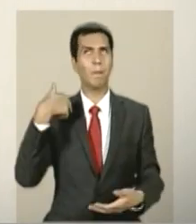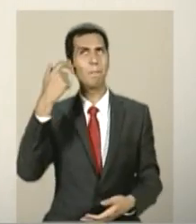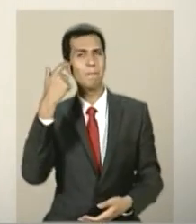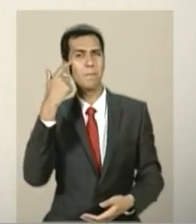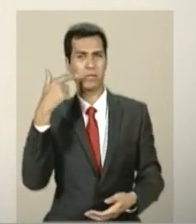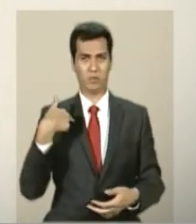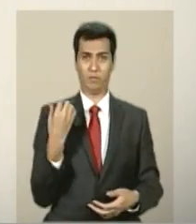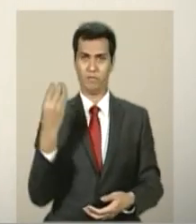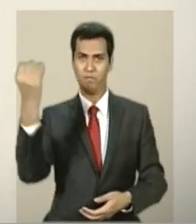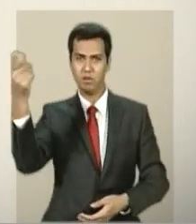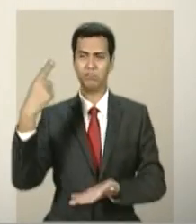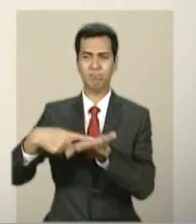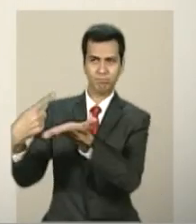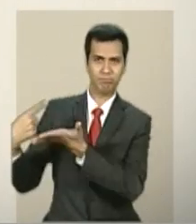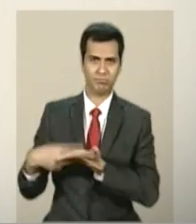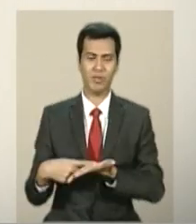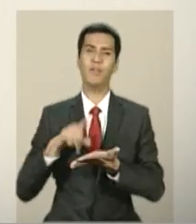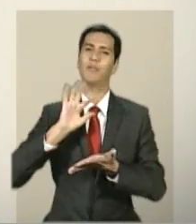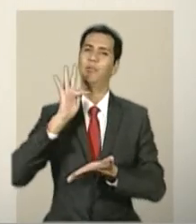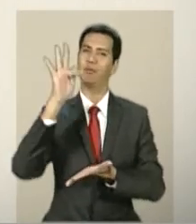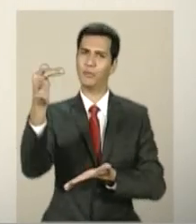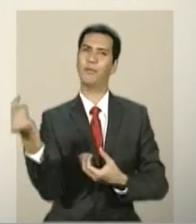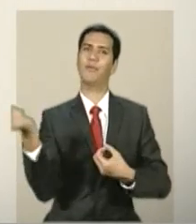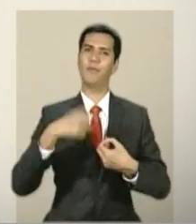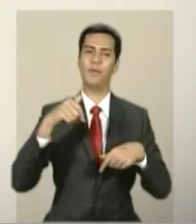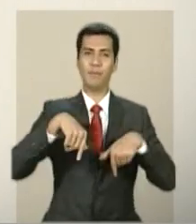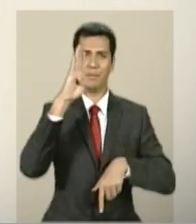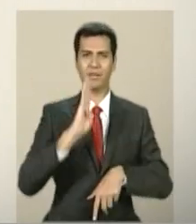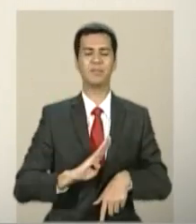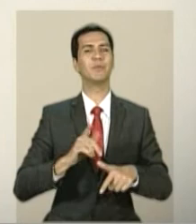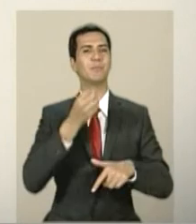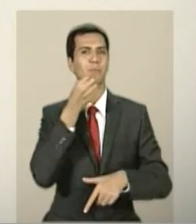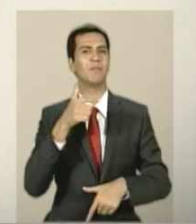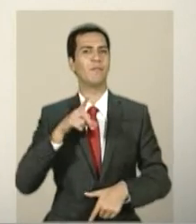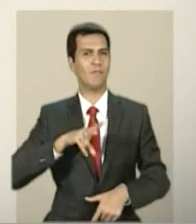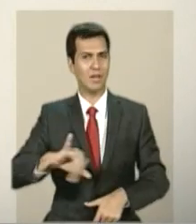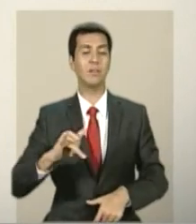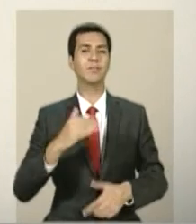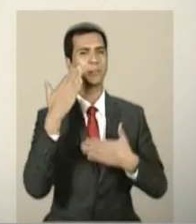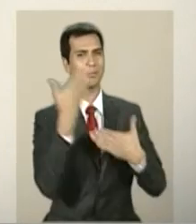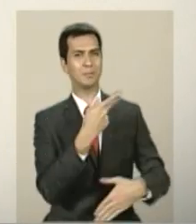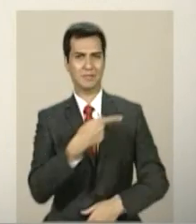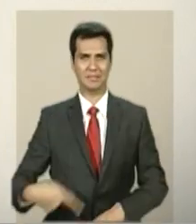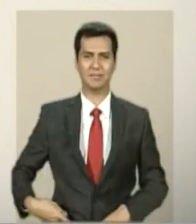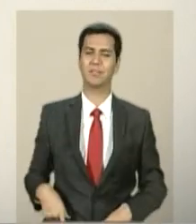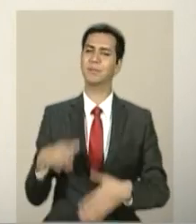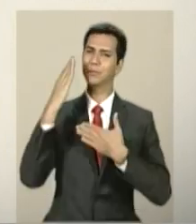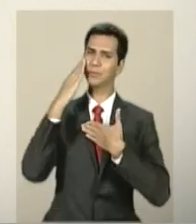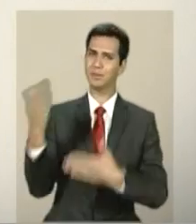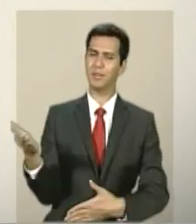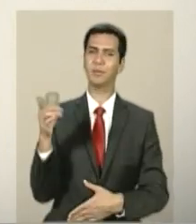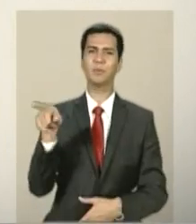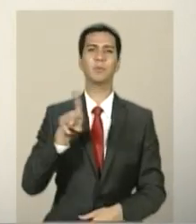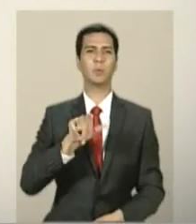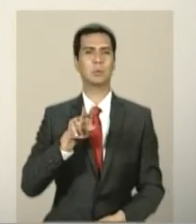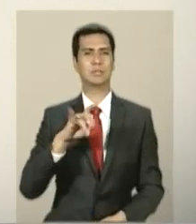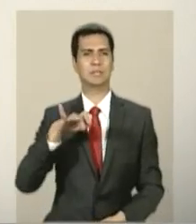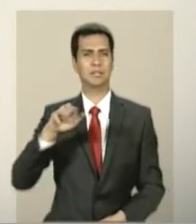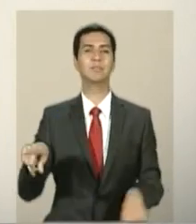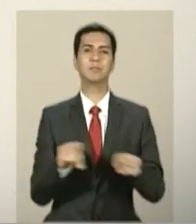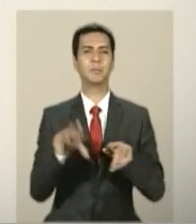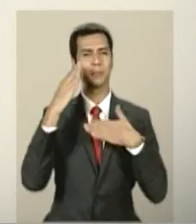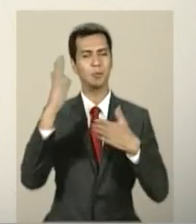resultados muito positivos para o Brasil presidenta obrigado por mais esse café obrigado a você